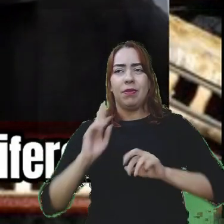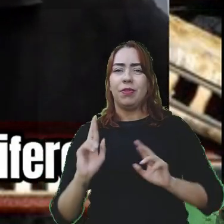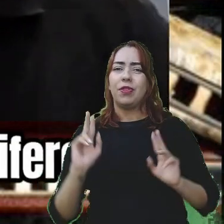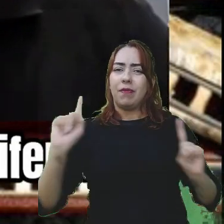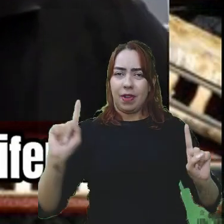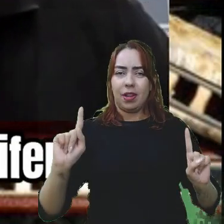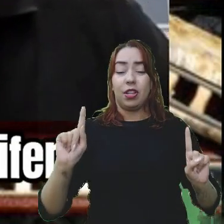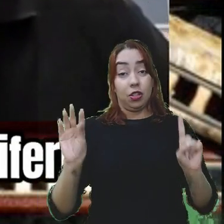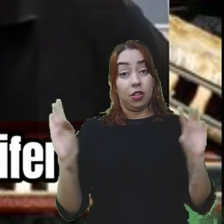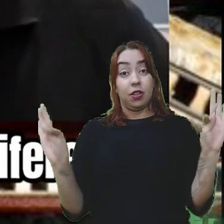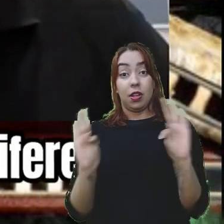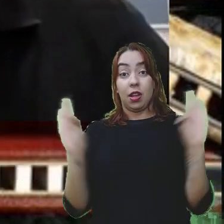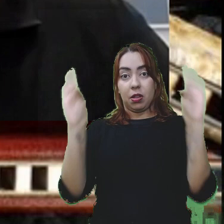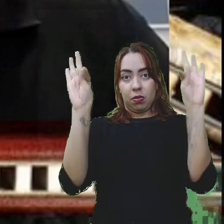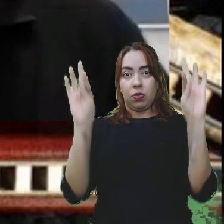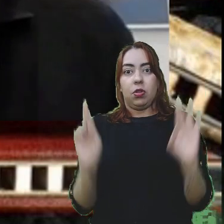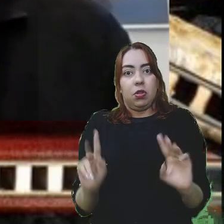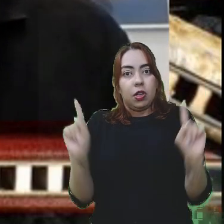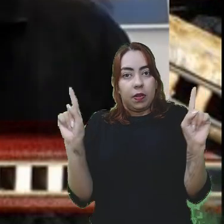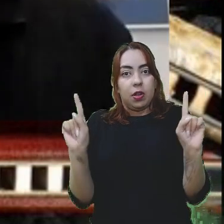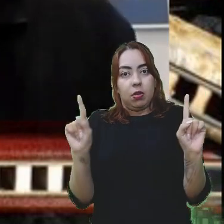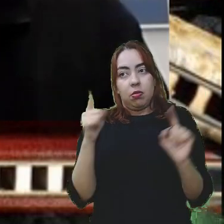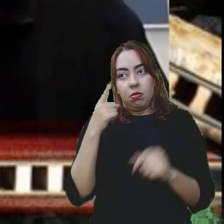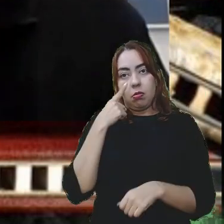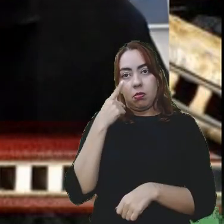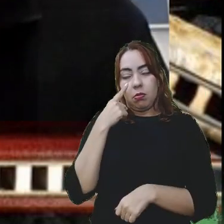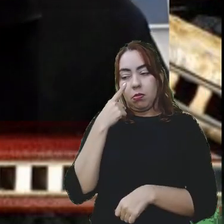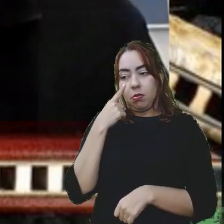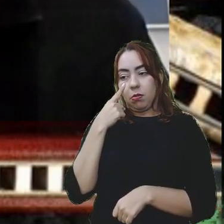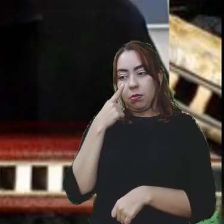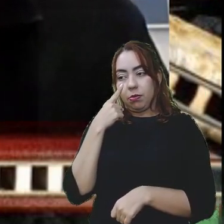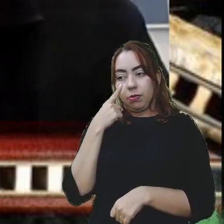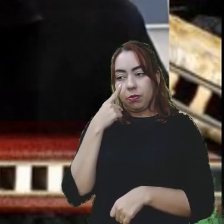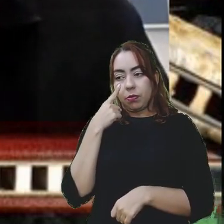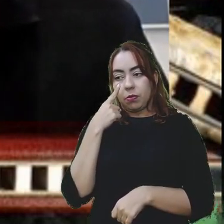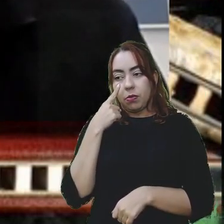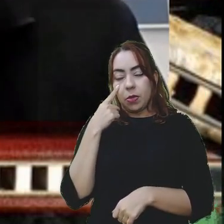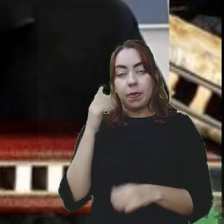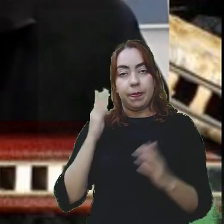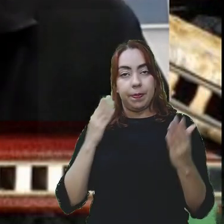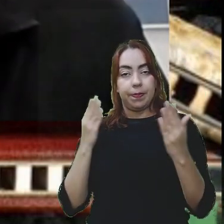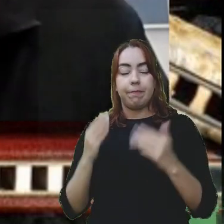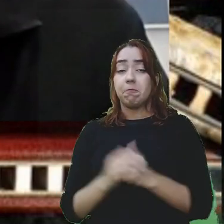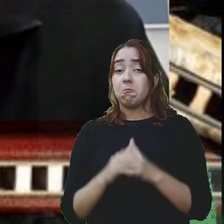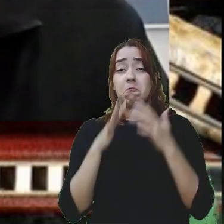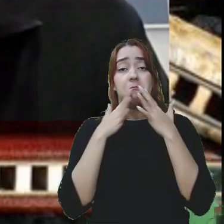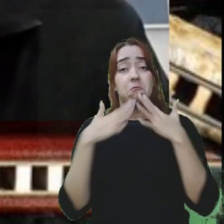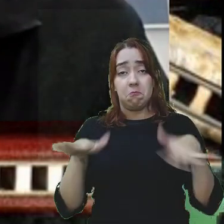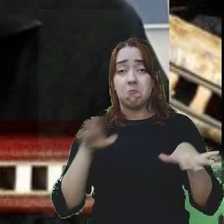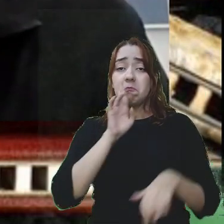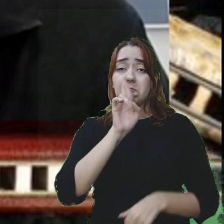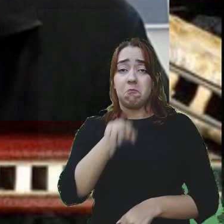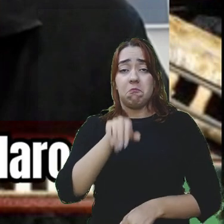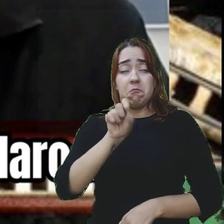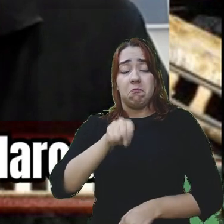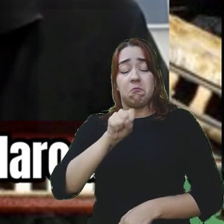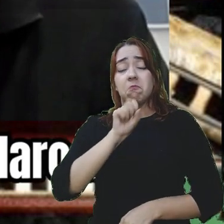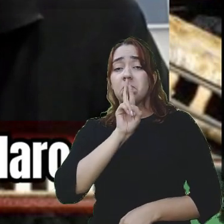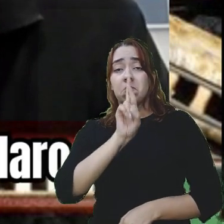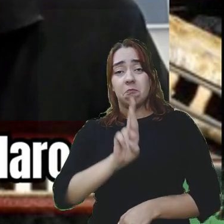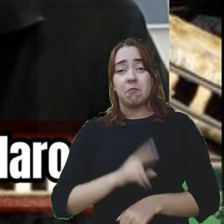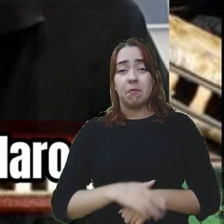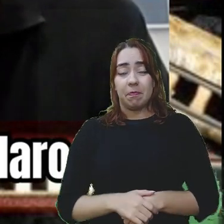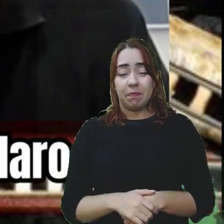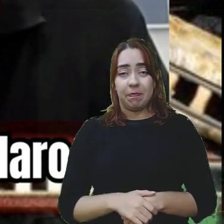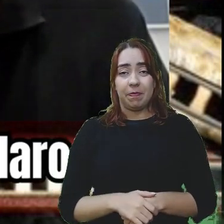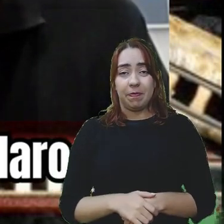momento tecnológico bem diferente de um momento passado. Não, eu falo isso com muita naturalidade, porque eu vou